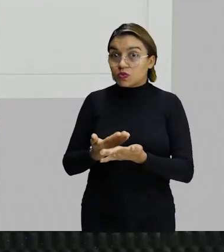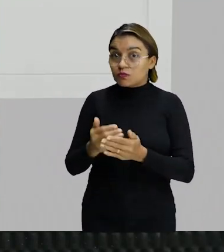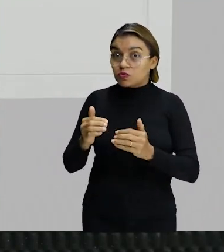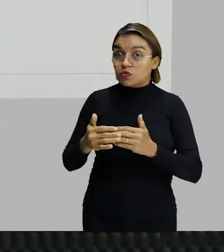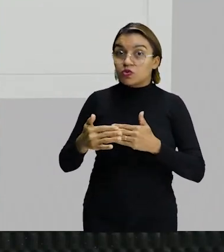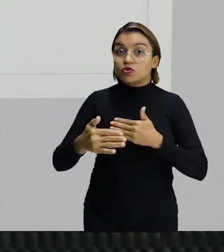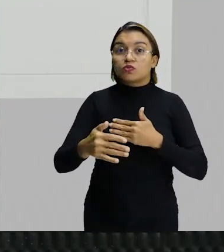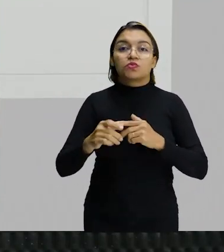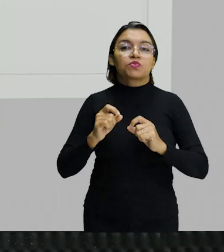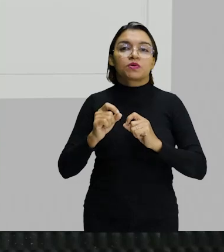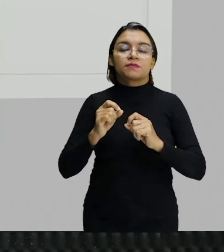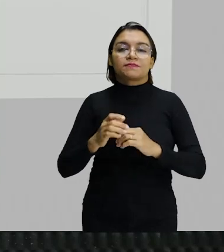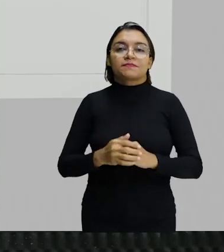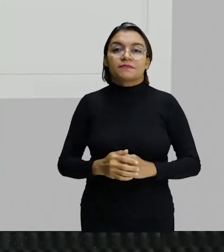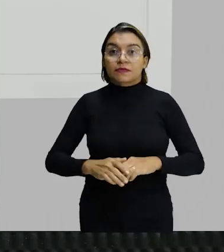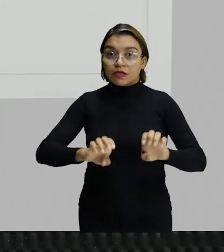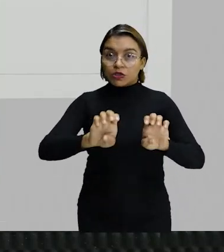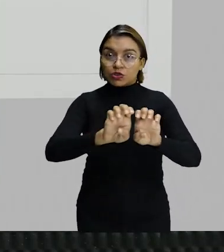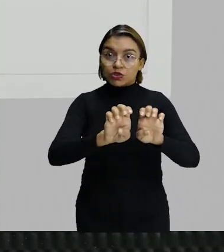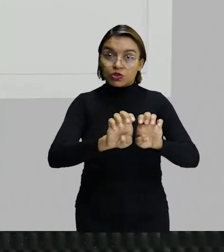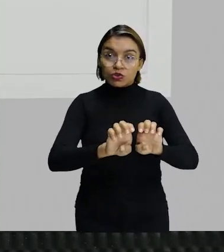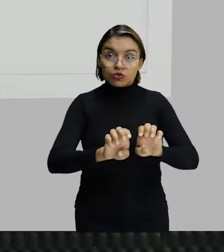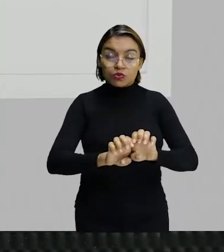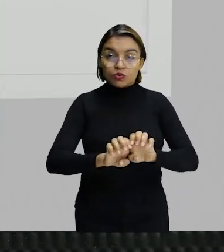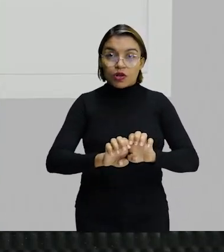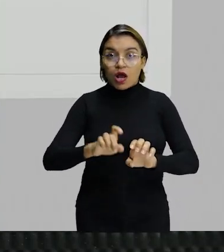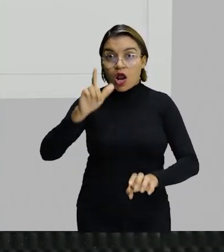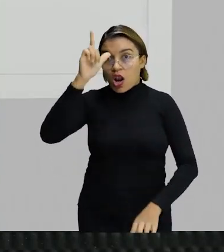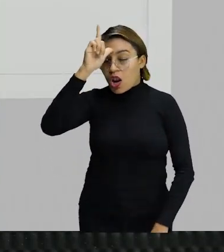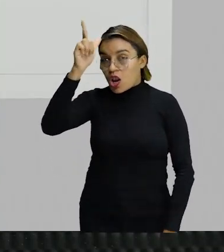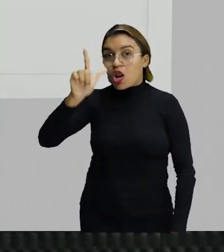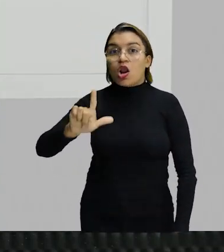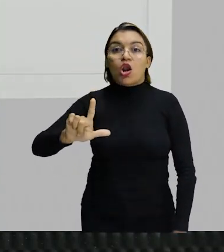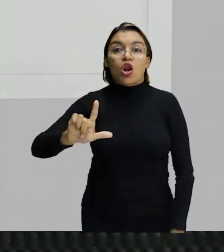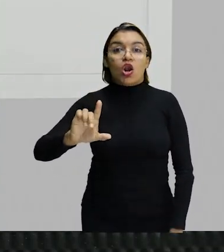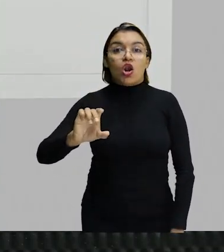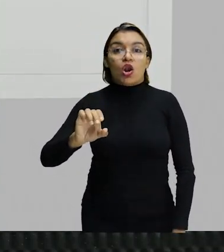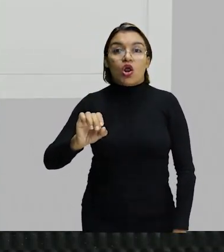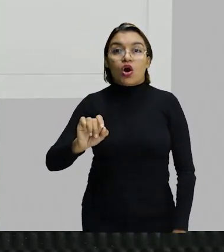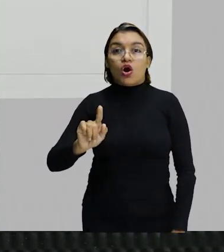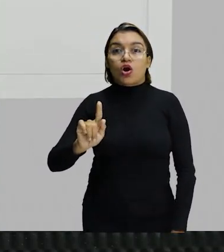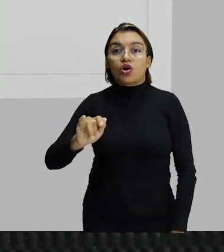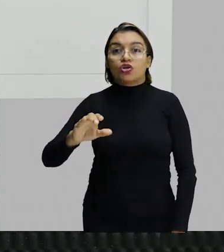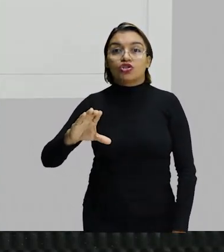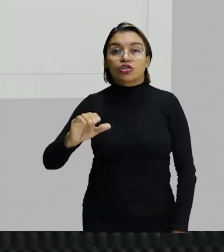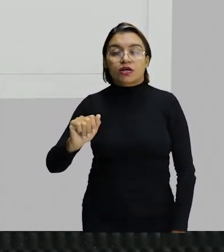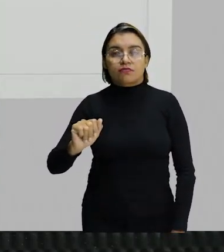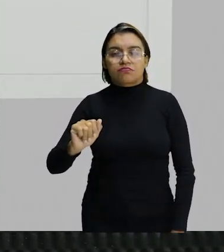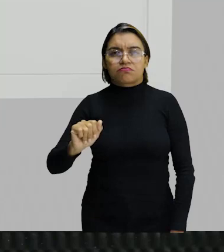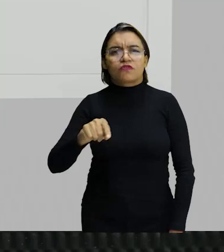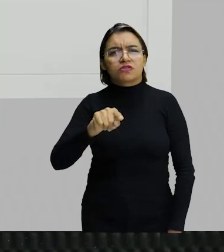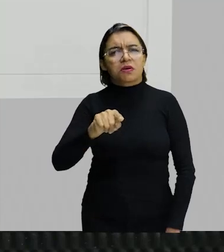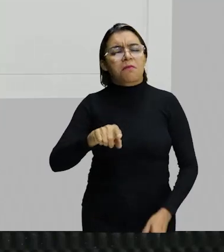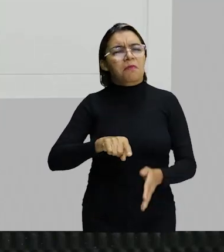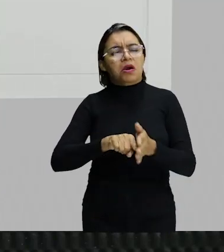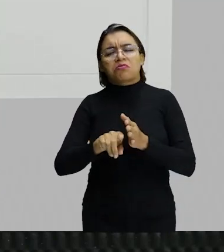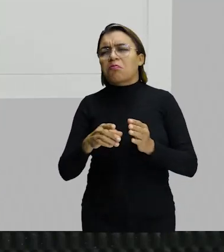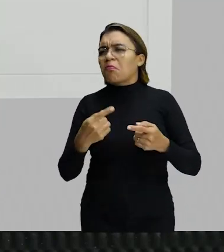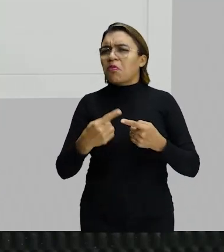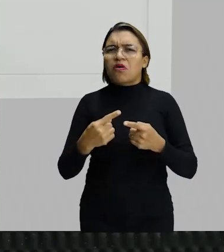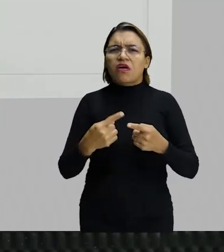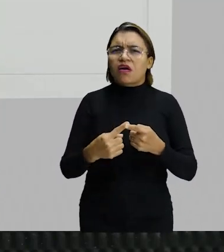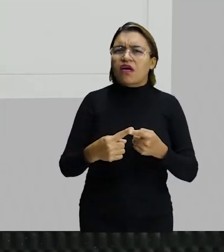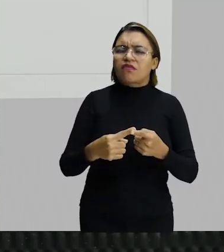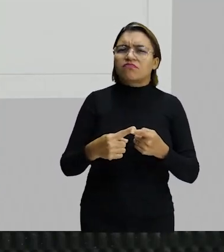a estrutura da lógica. Lógica, vocês sabem, só por que tem tanta aula de lógica? Gente,